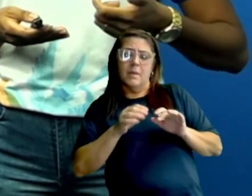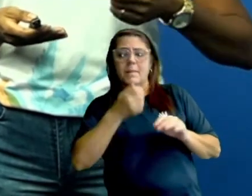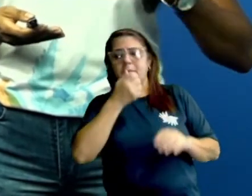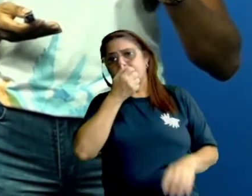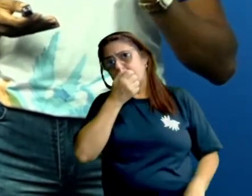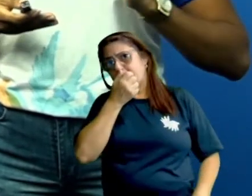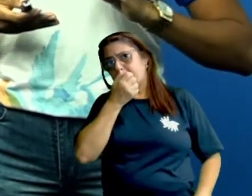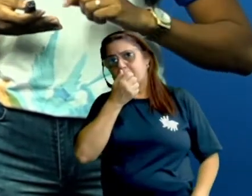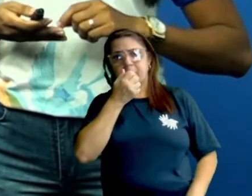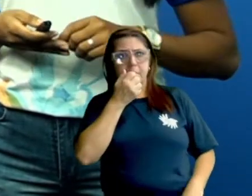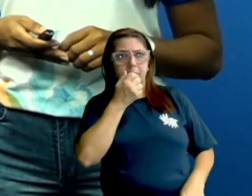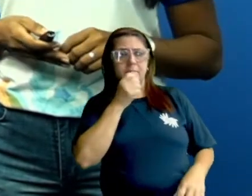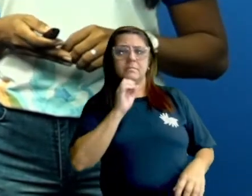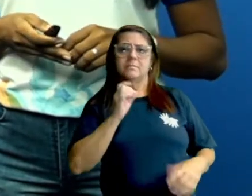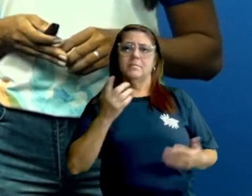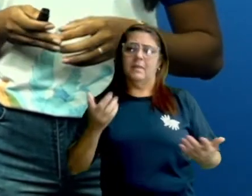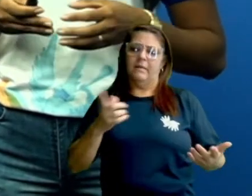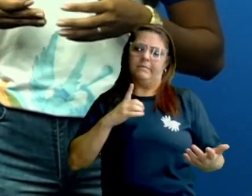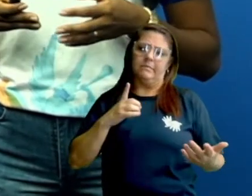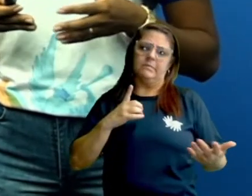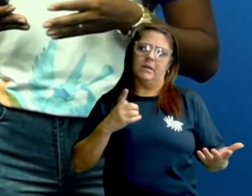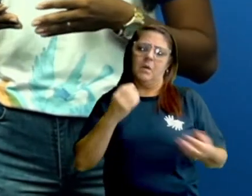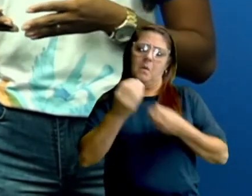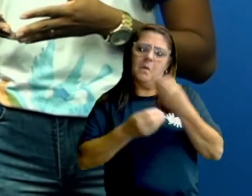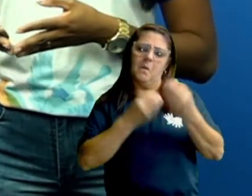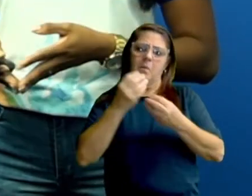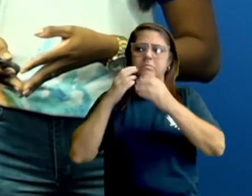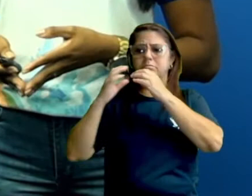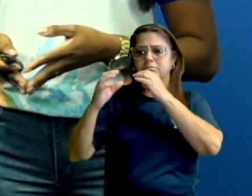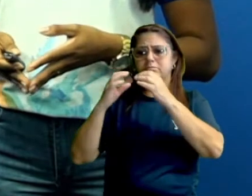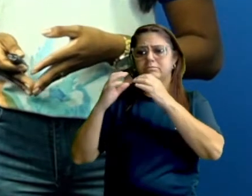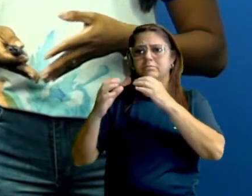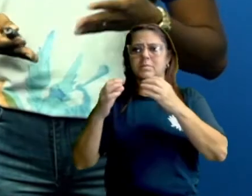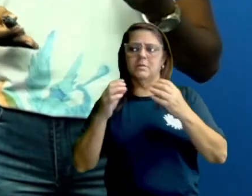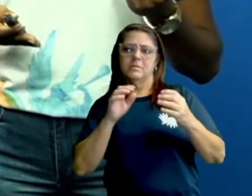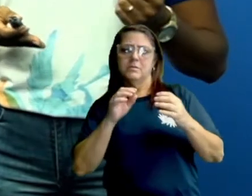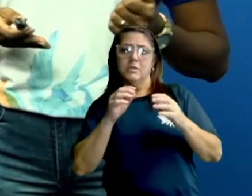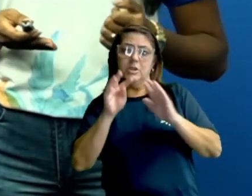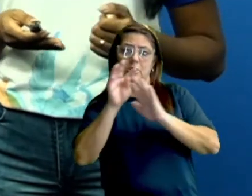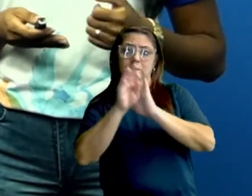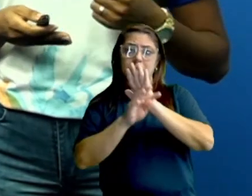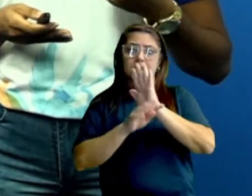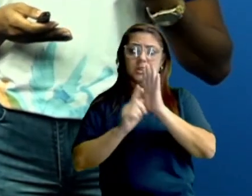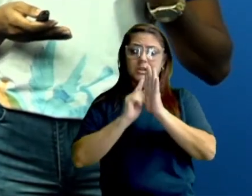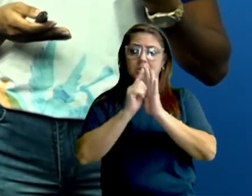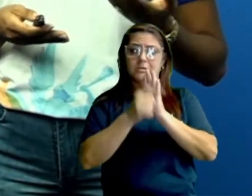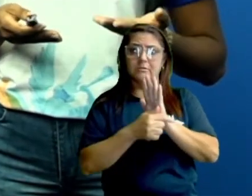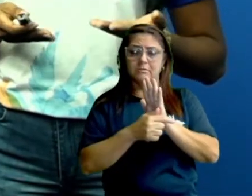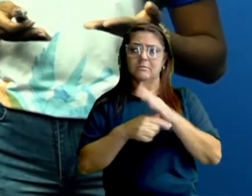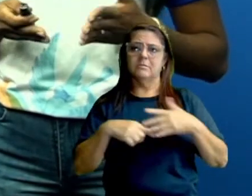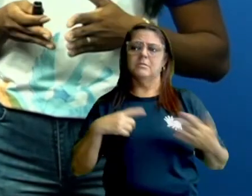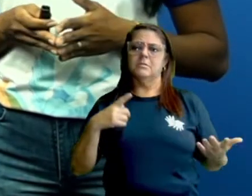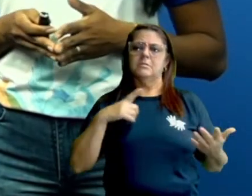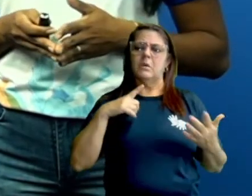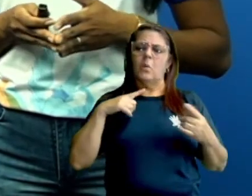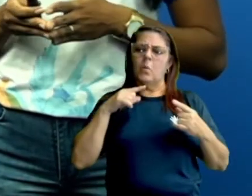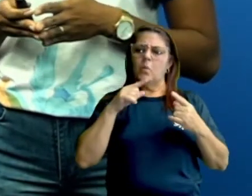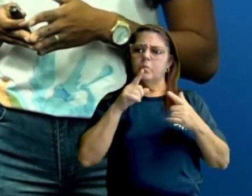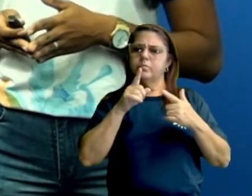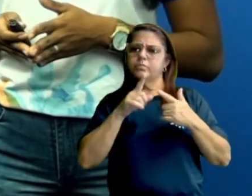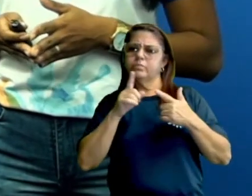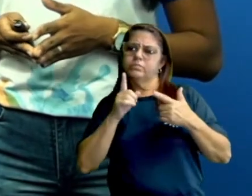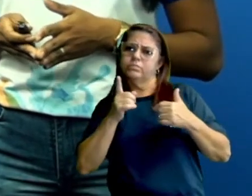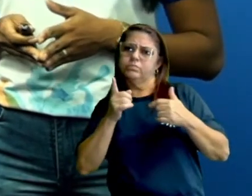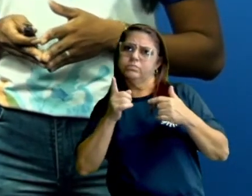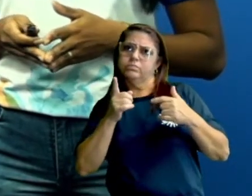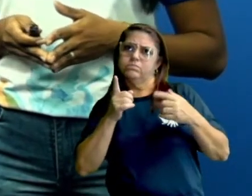áudios. Então é uma forma híbrida também de nós termos o texto digital. Nós temos também outro ponto,